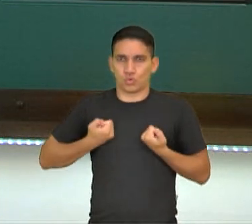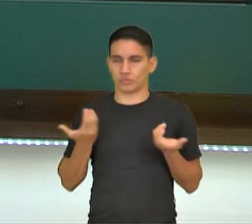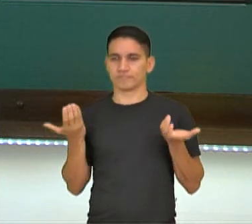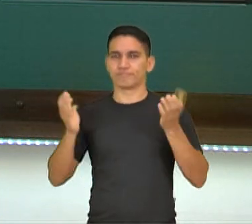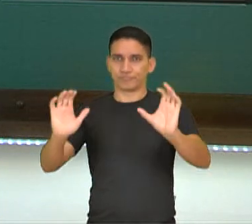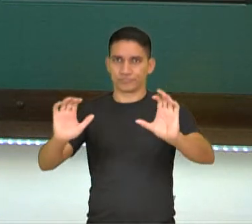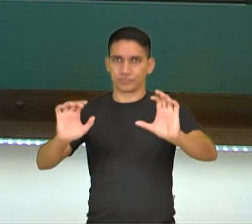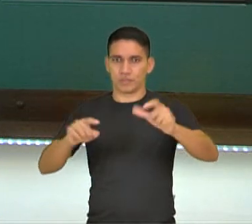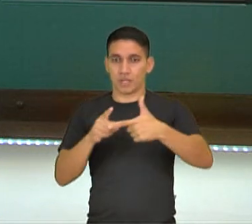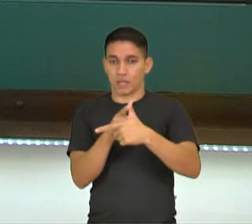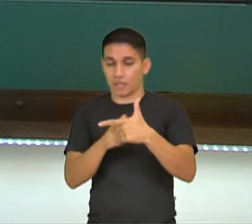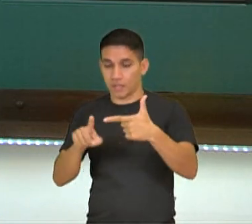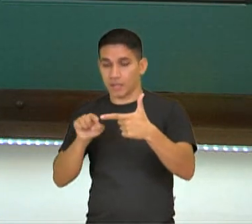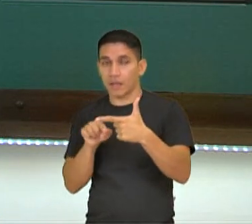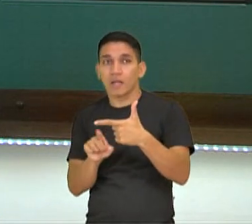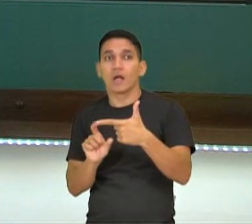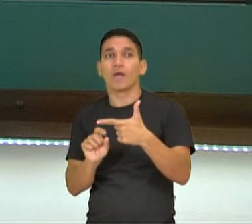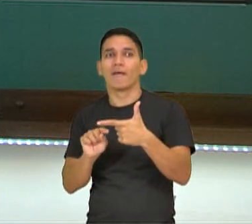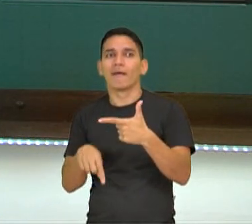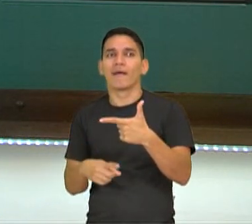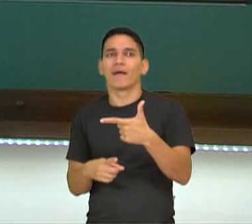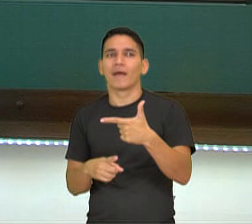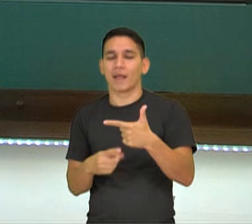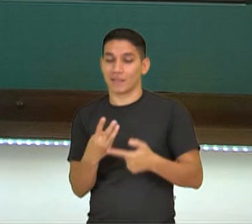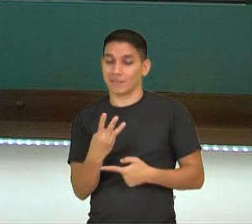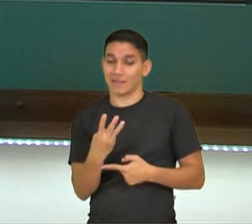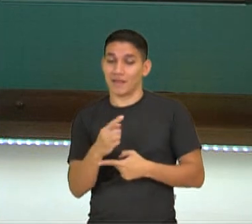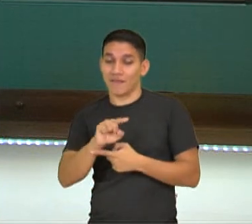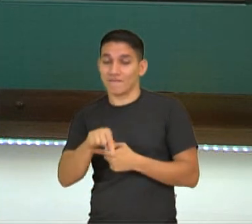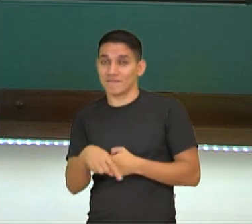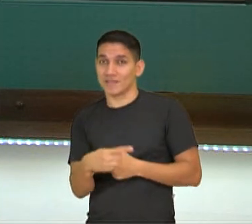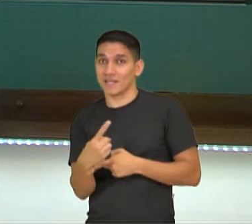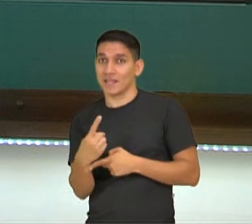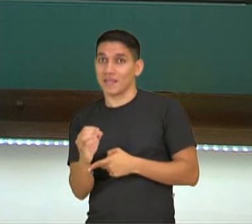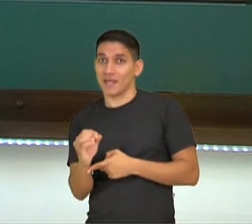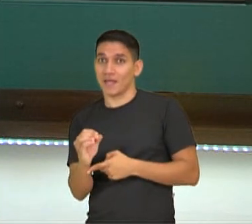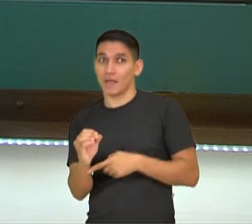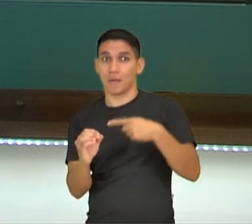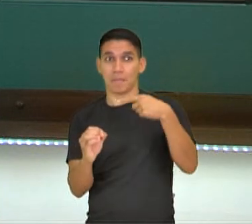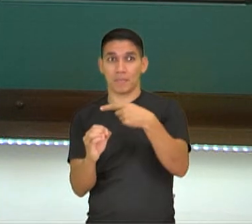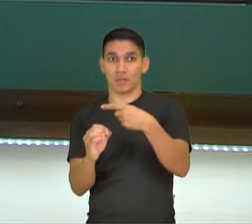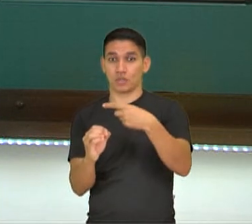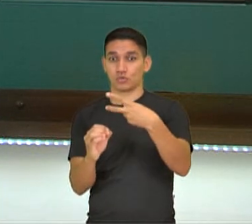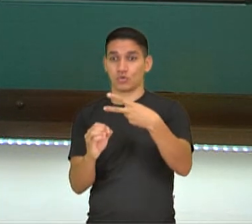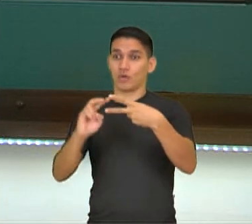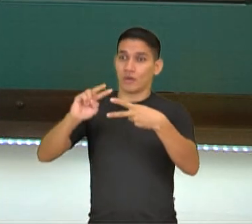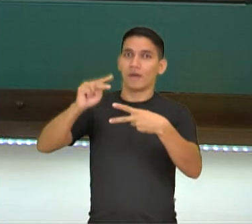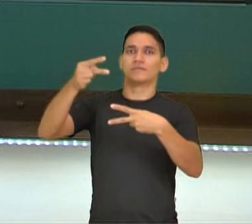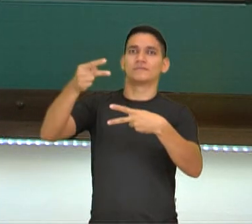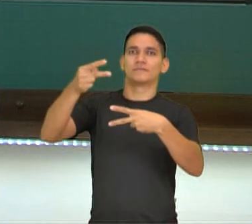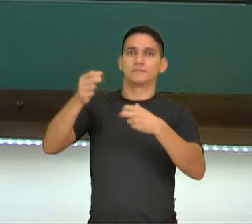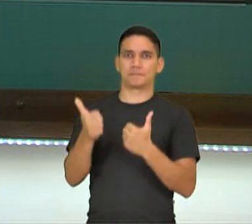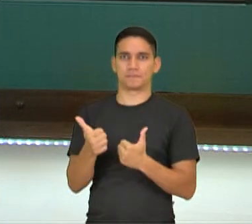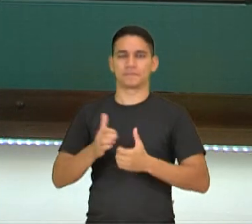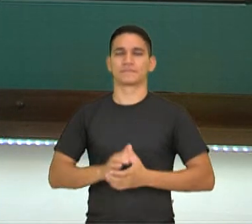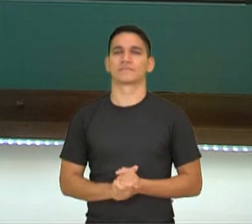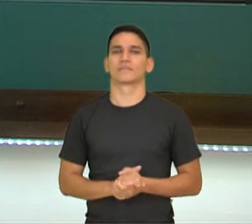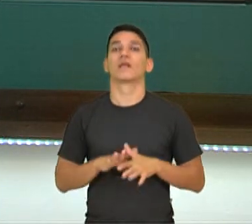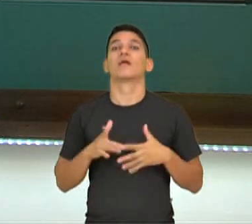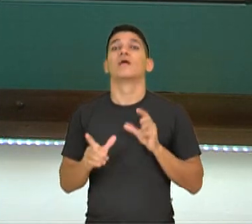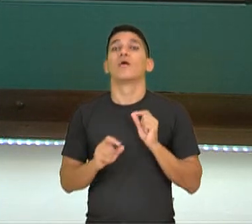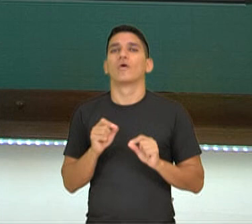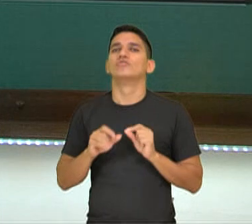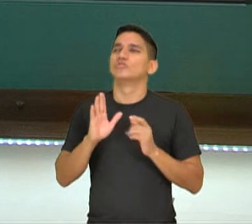6, e R é a distância que é 3 vezes 10 elevado a menos 2, que eu tenho que levar ao quadrado, certo?